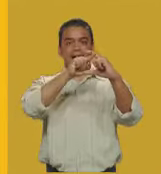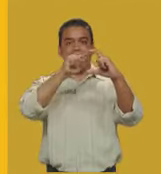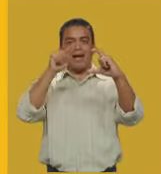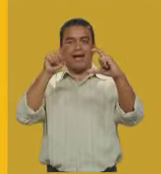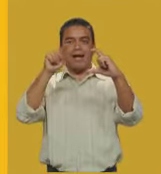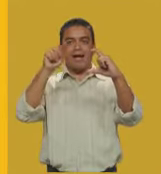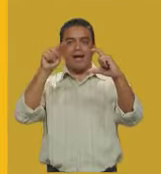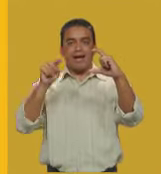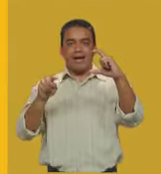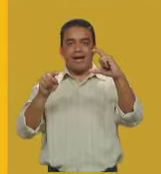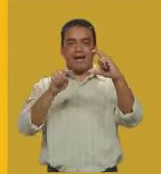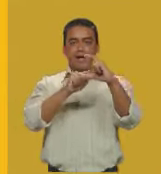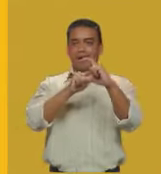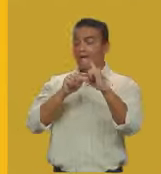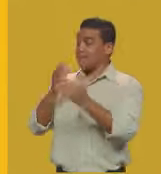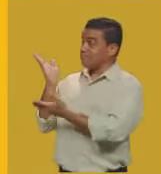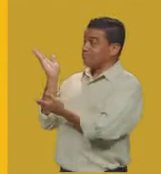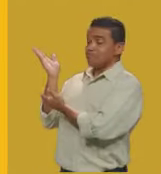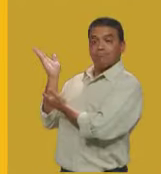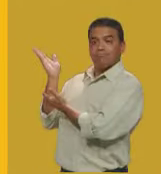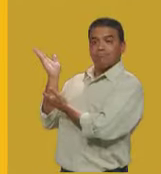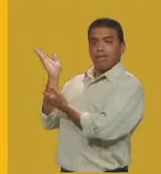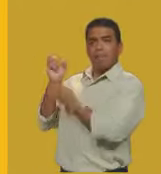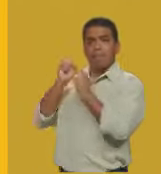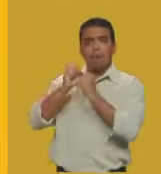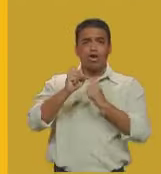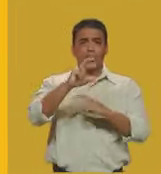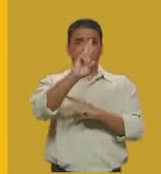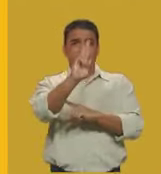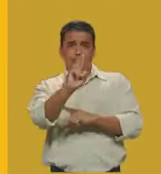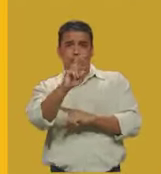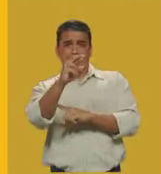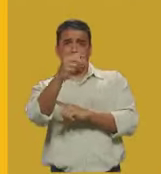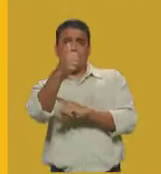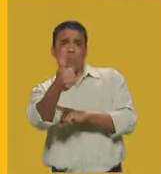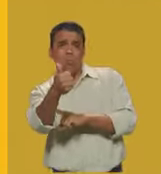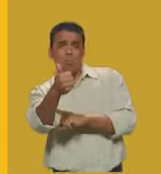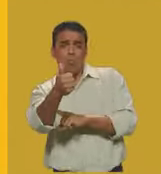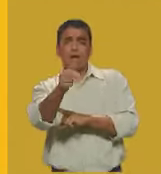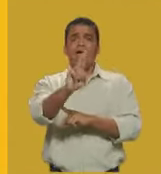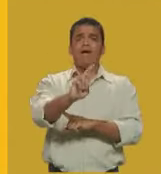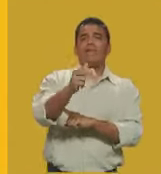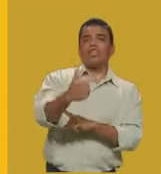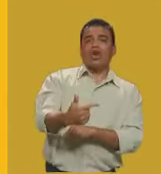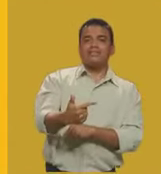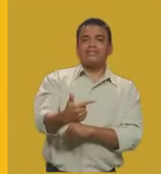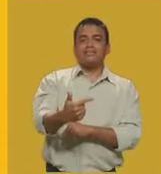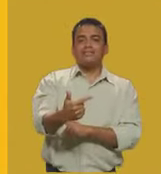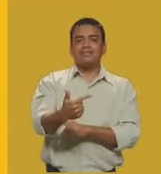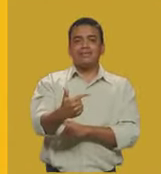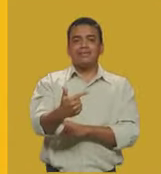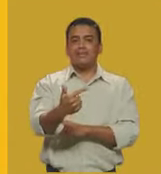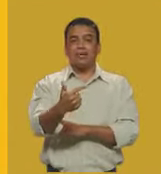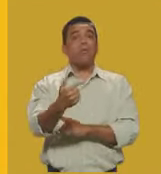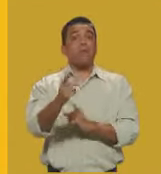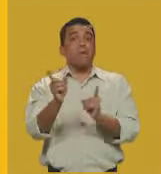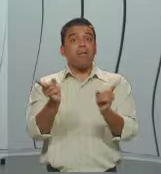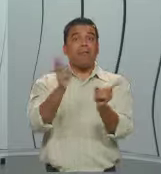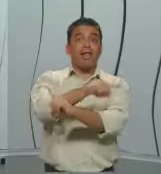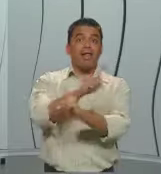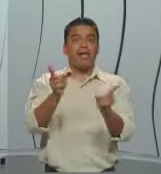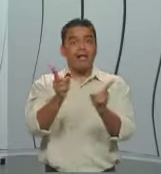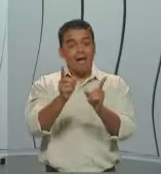ponto, ela tem 2 caminhos possíveis, ela pode vir por R1 ou pode vir por R2. Ela vai toda por um caminho ou pelo outro? Não,